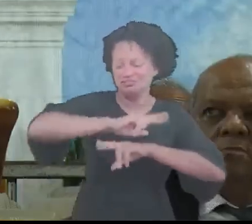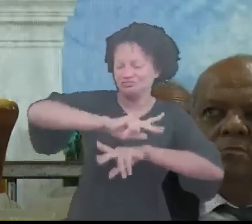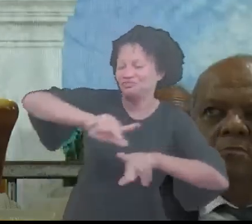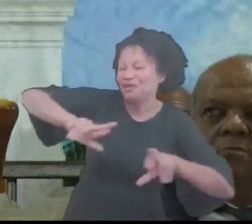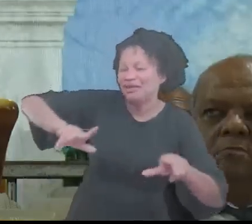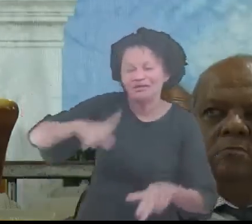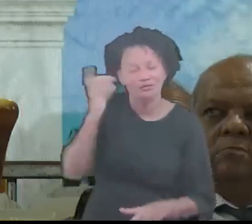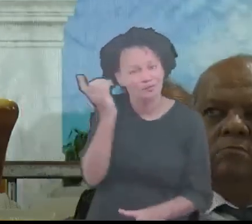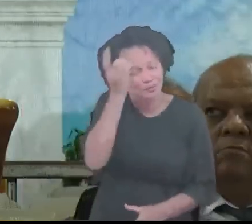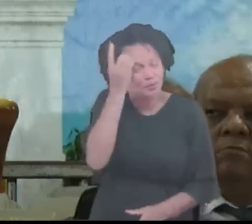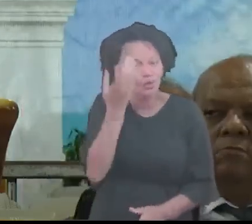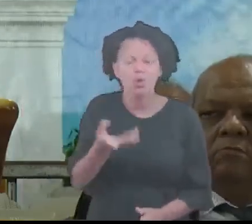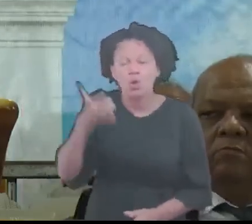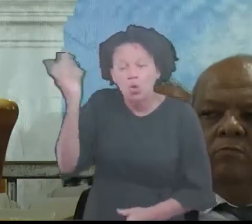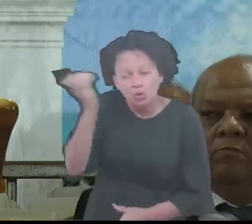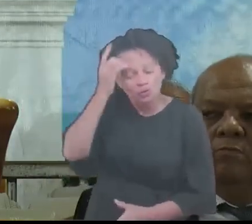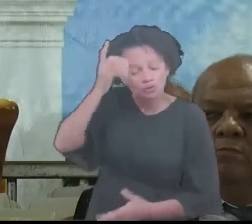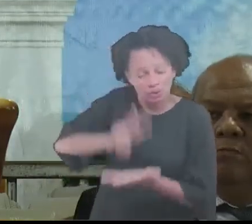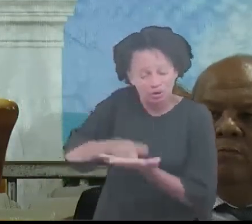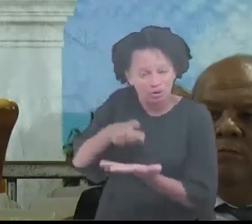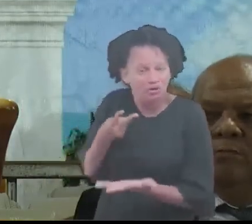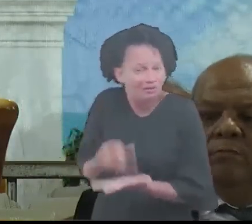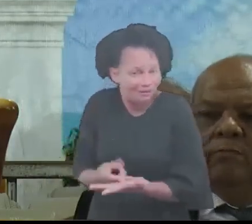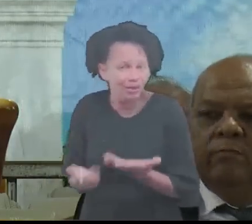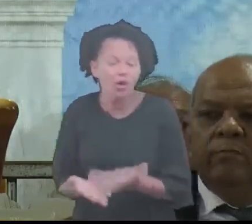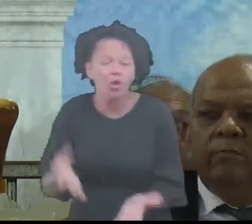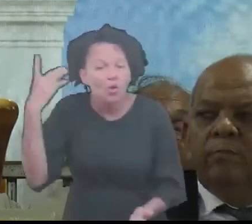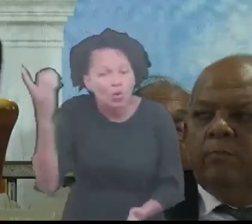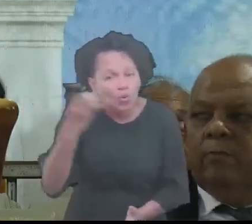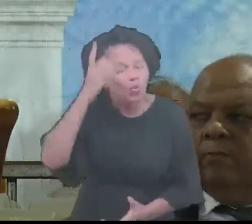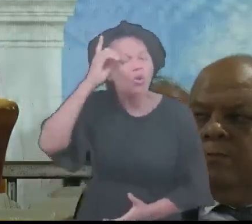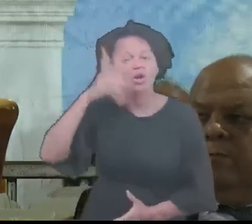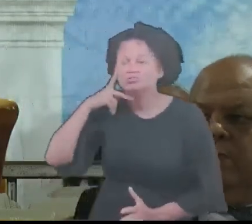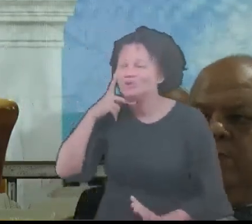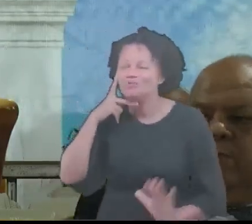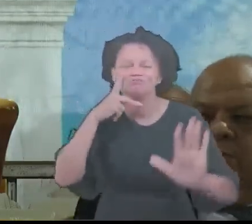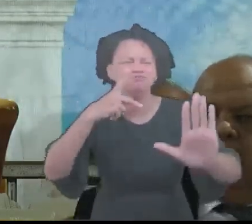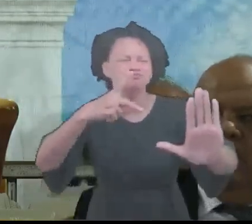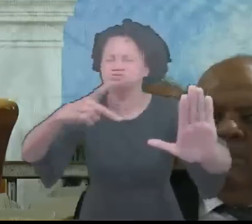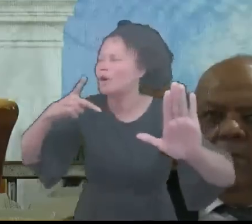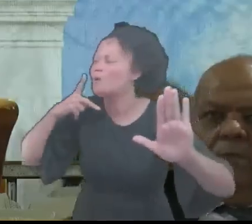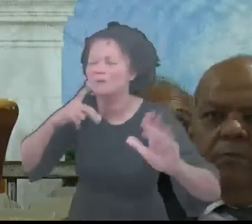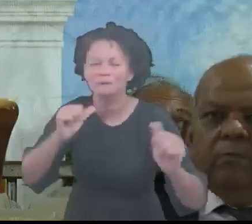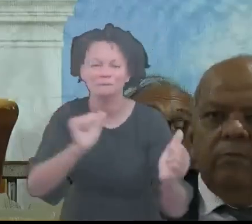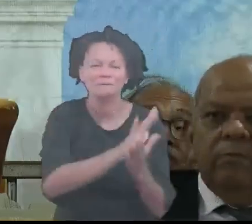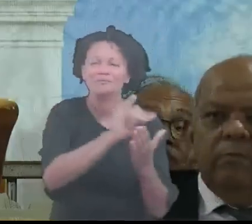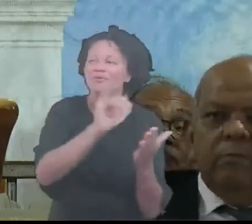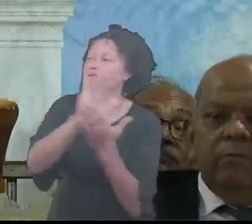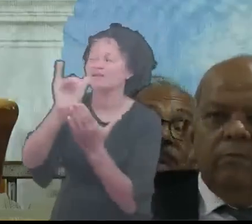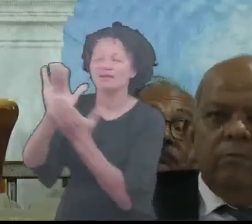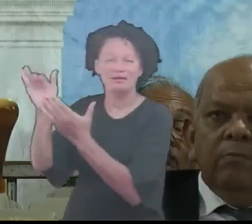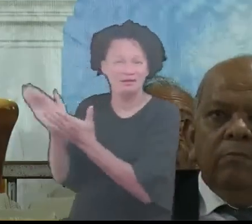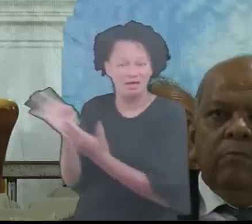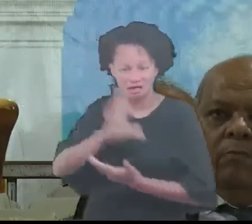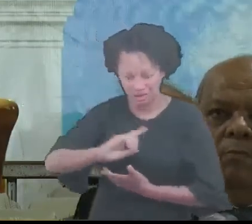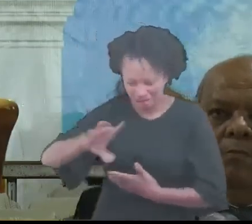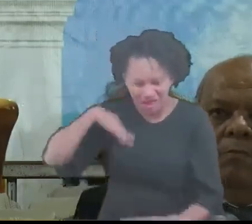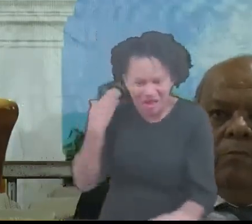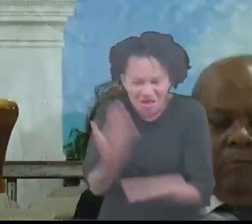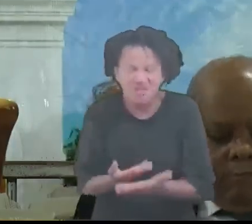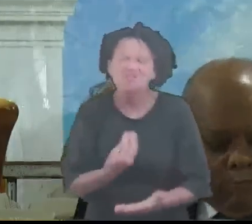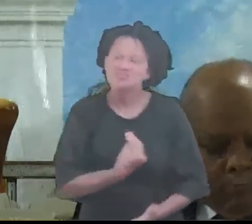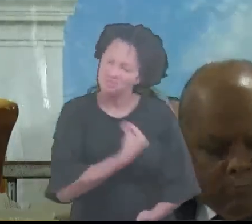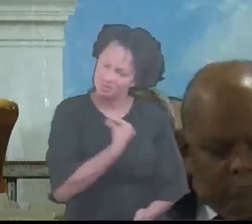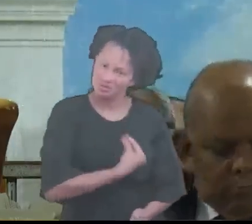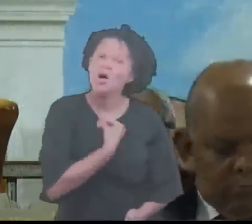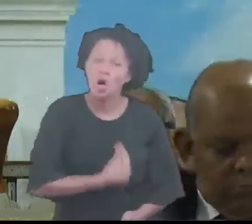joias. O dom de interpretação, o dom de profecia, louvado seja Deus, ainda existe. O dom